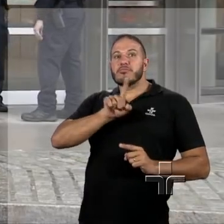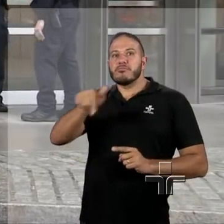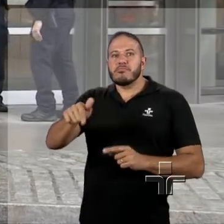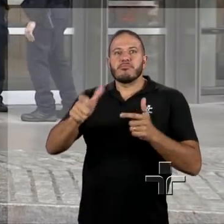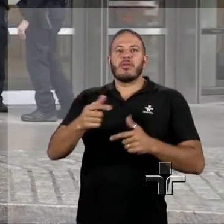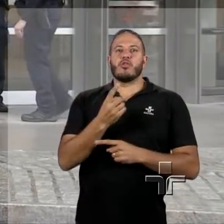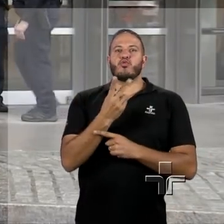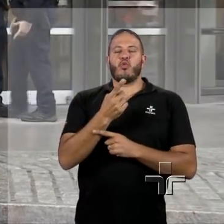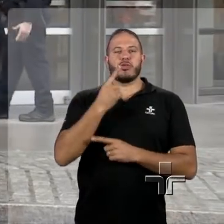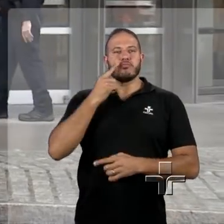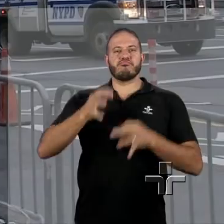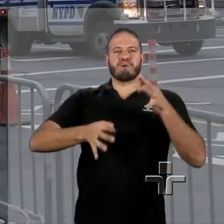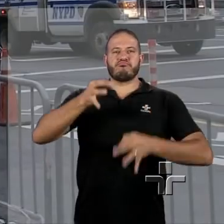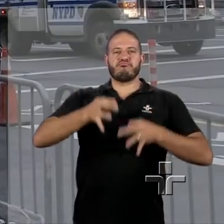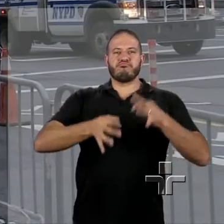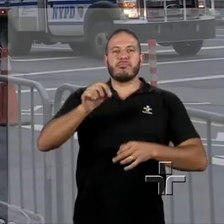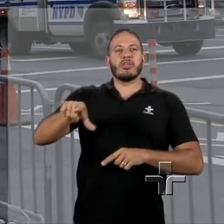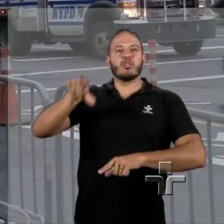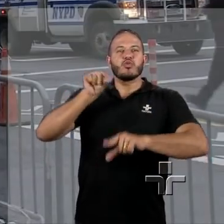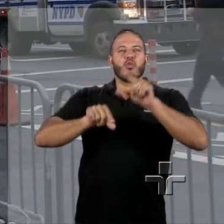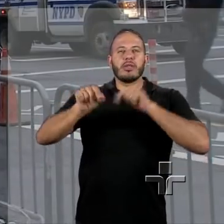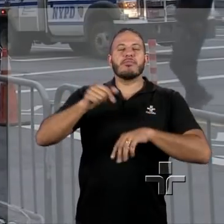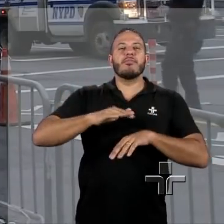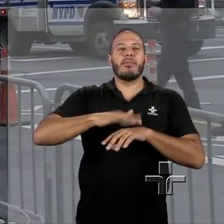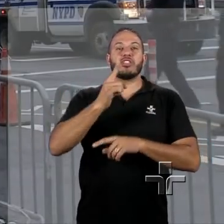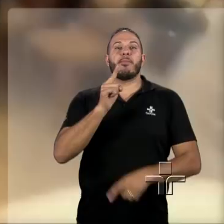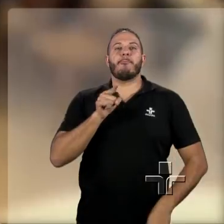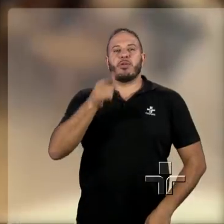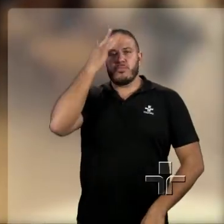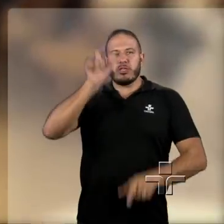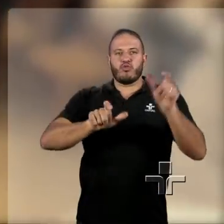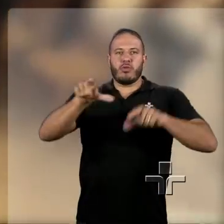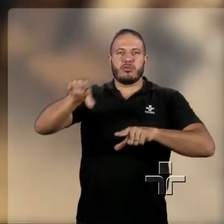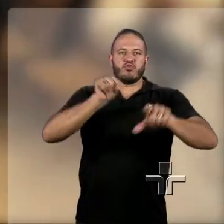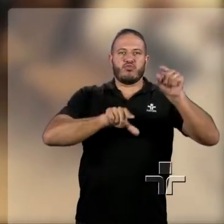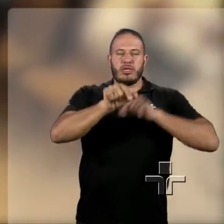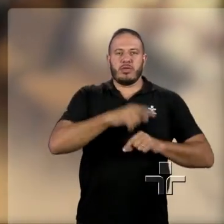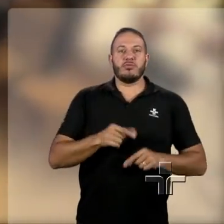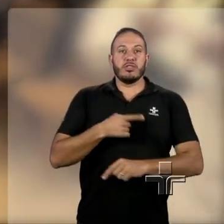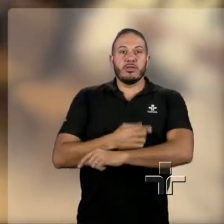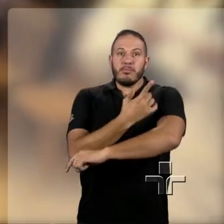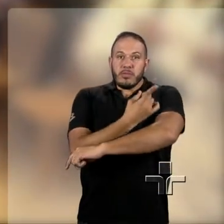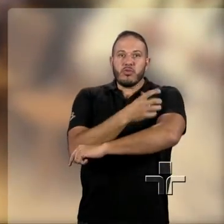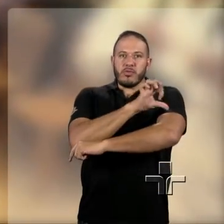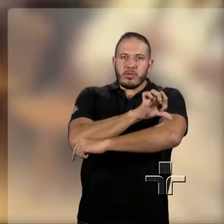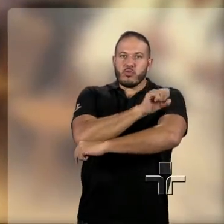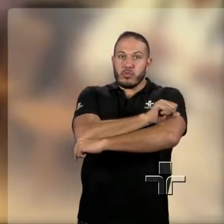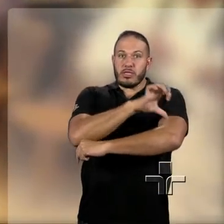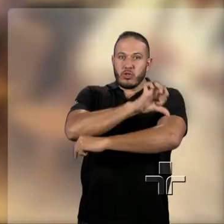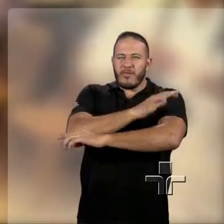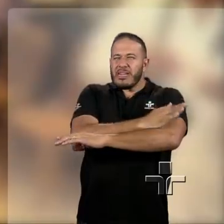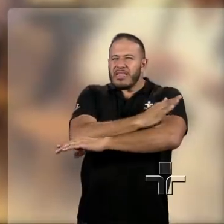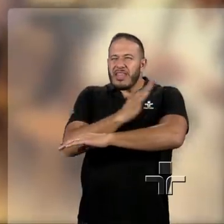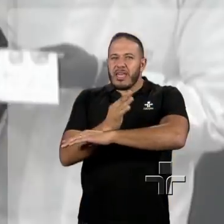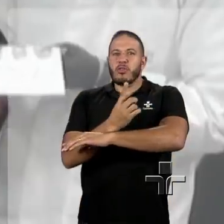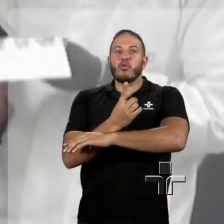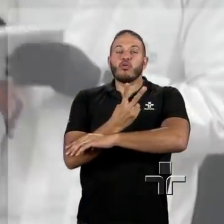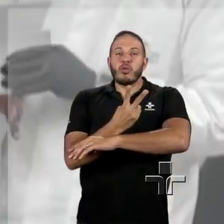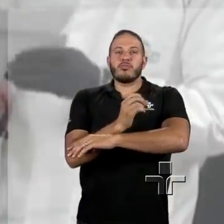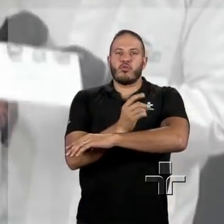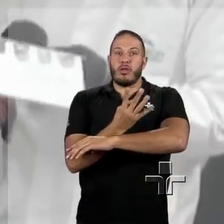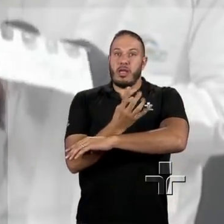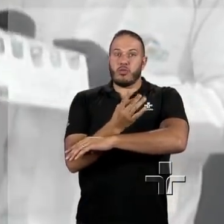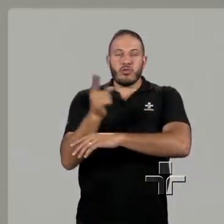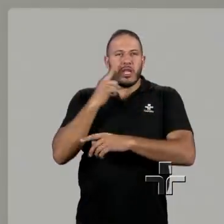12 jurados, escolhidos entre mais de 1000 pessoas. De 1989 a 2014,